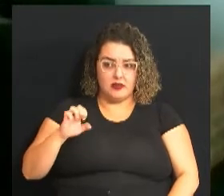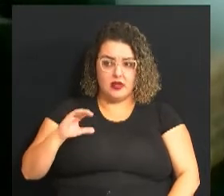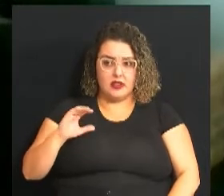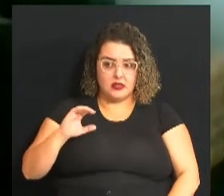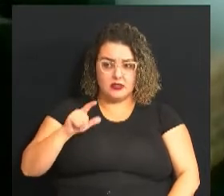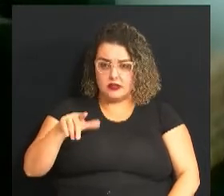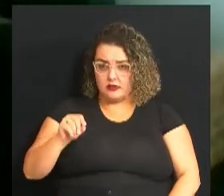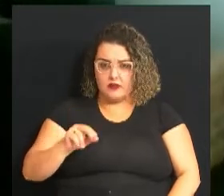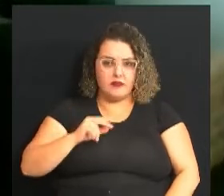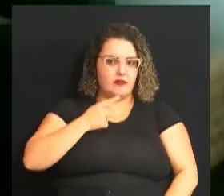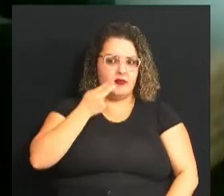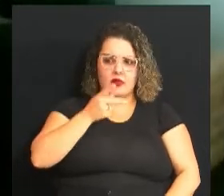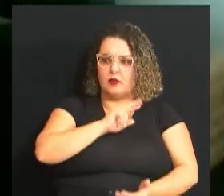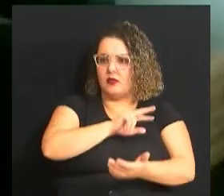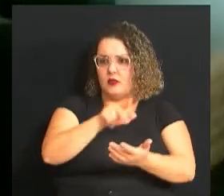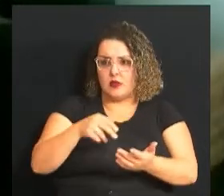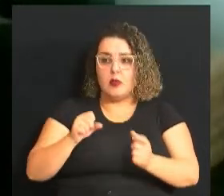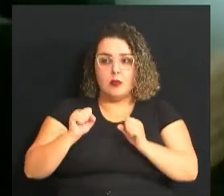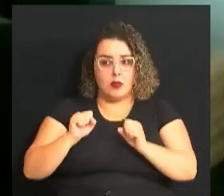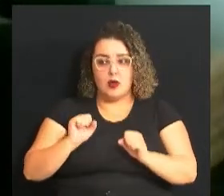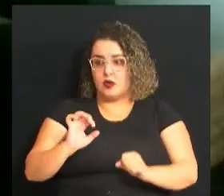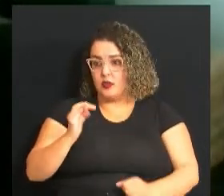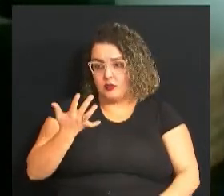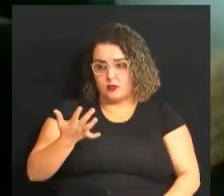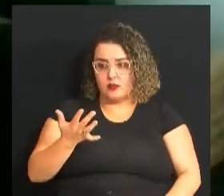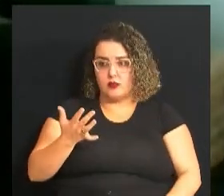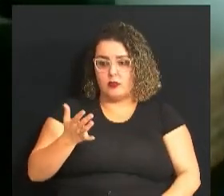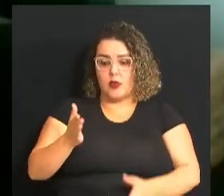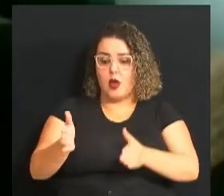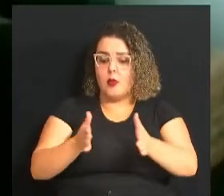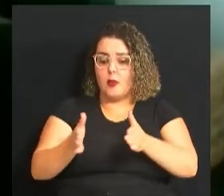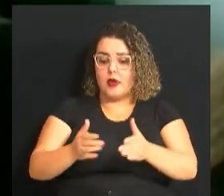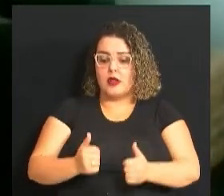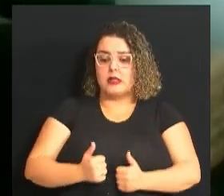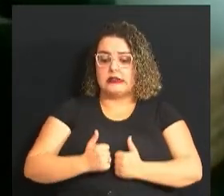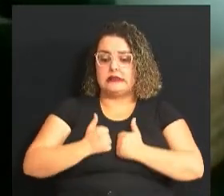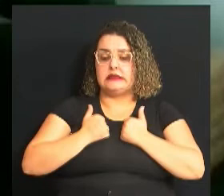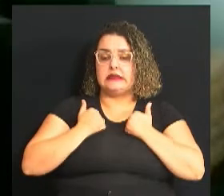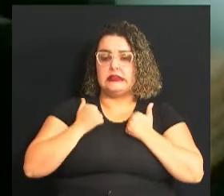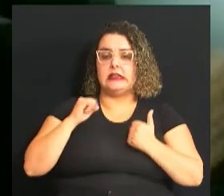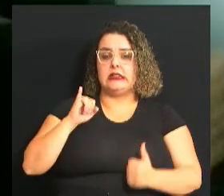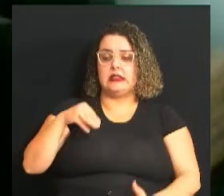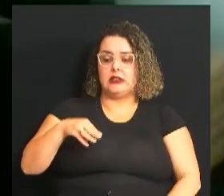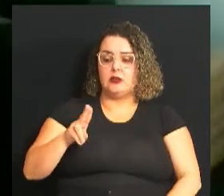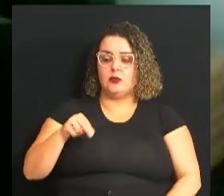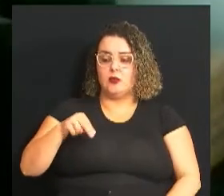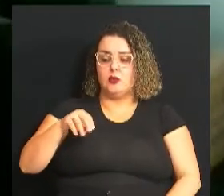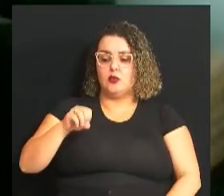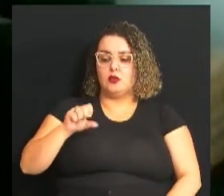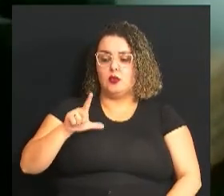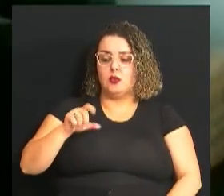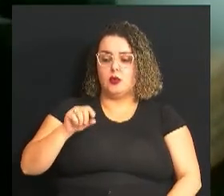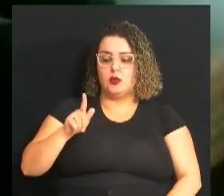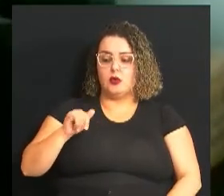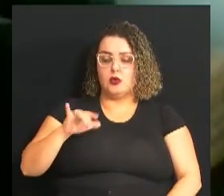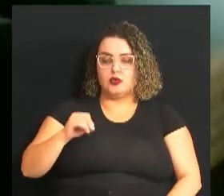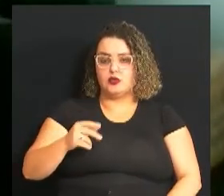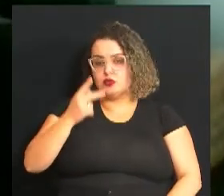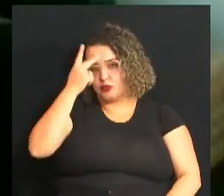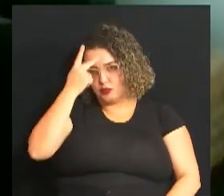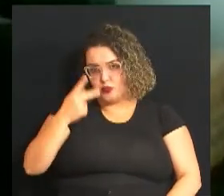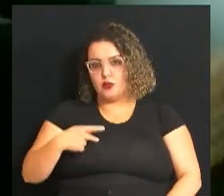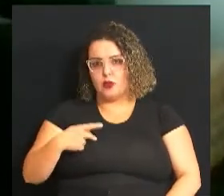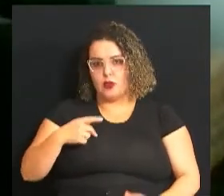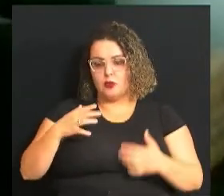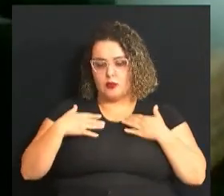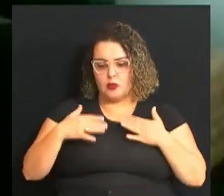delas, podem acontecer por um quadro imunológico, ou seja, o próprio organismo atacando o fígado,